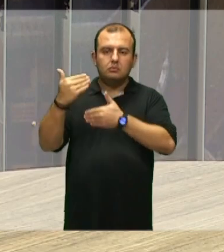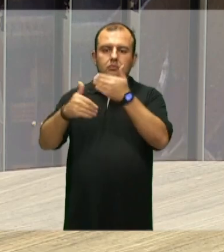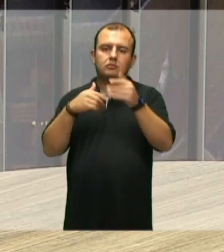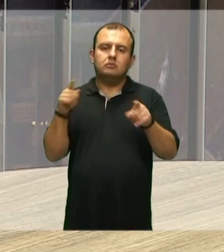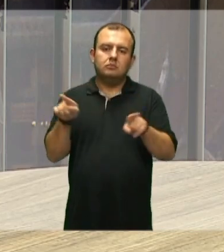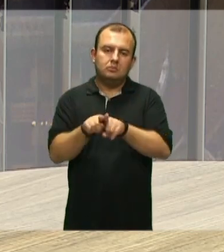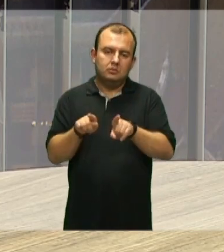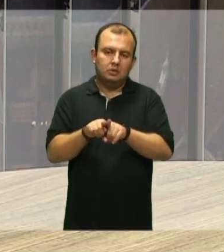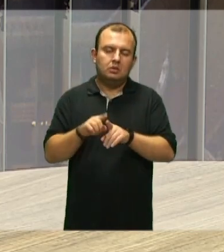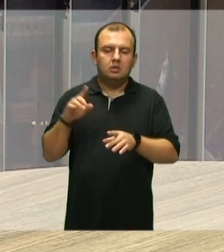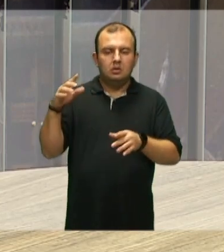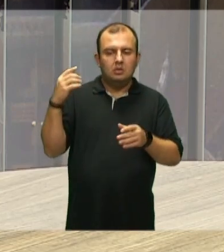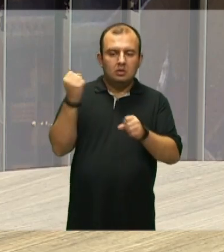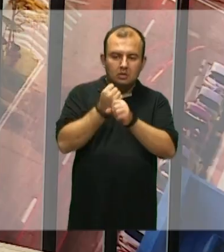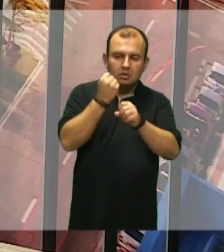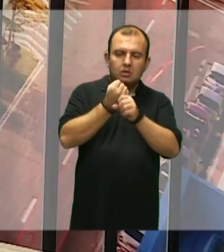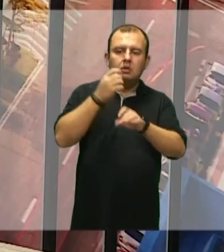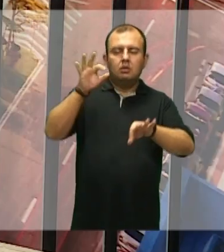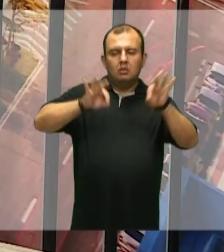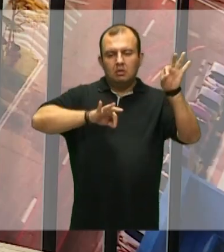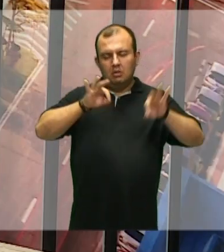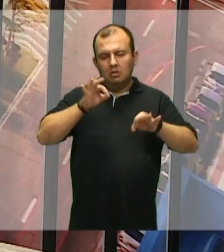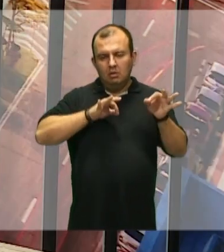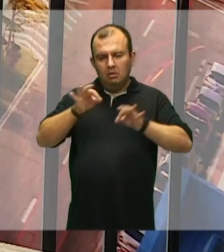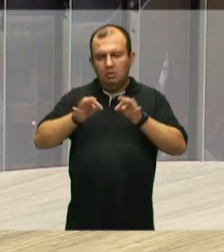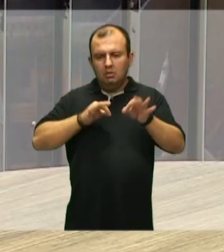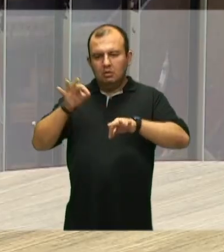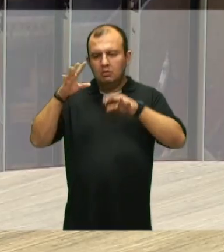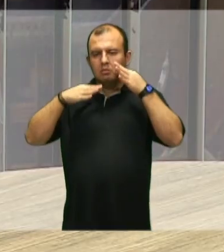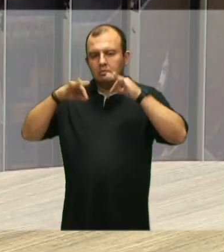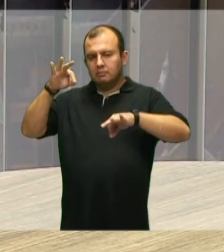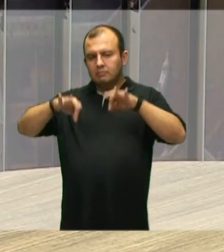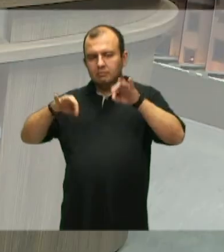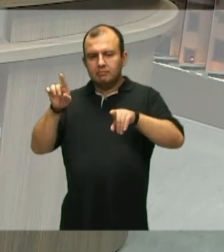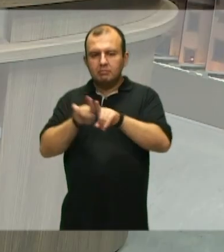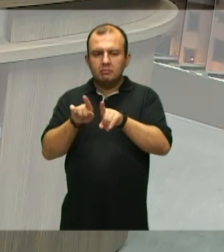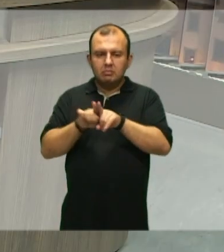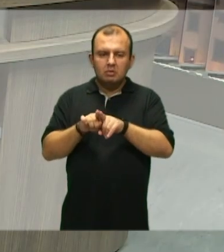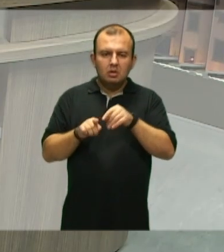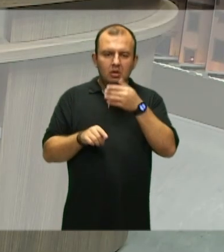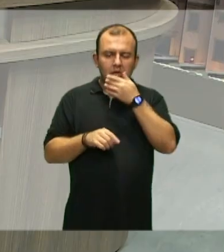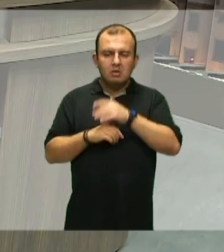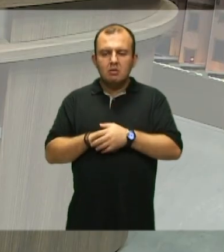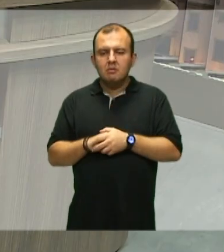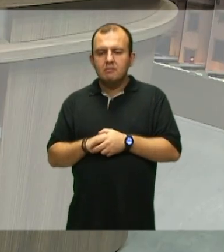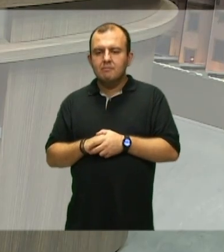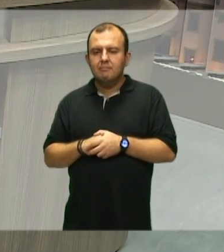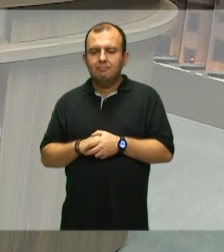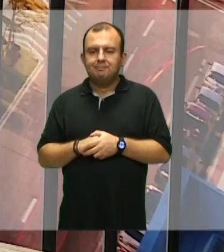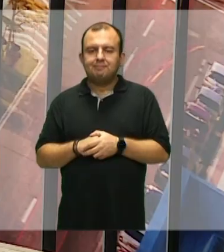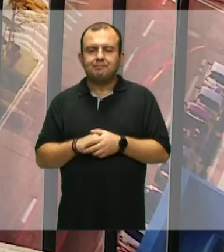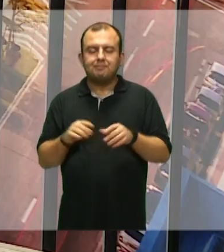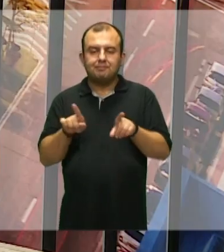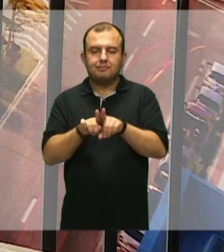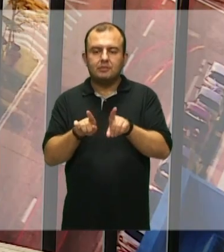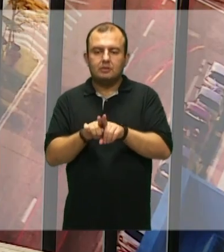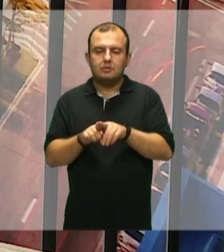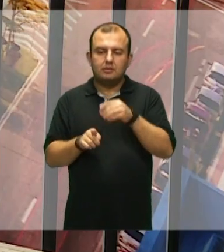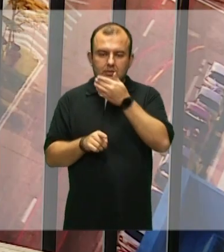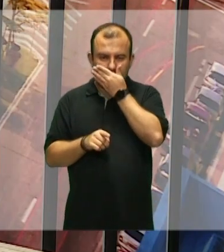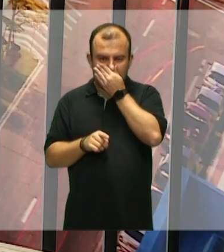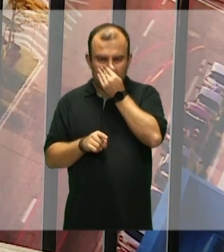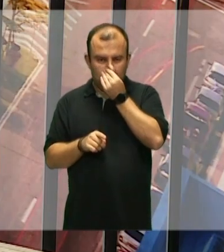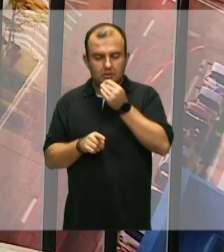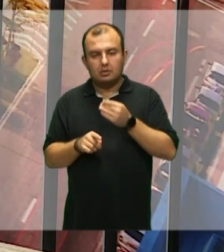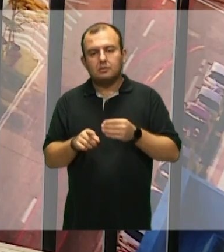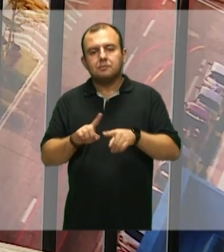né? De uma obra, de uma peça, desmistificar um pouco esse lugar. Muito bacana isso. Mas